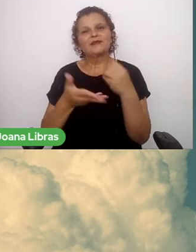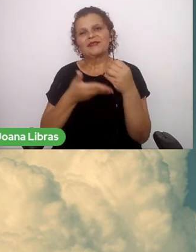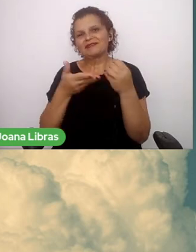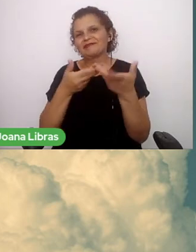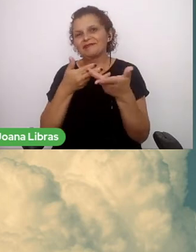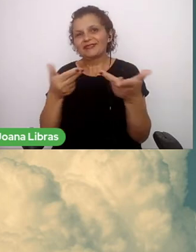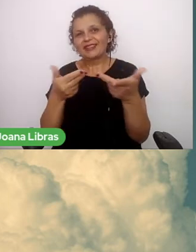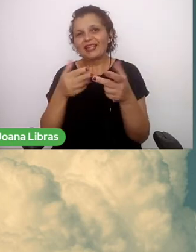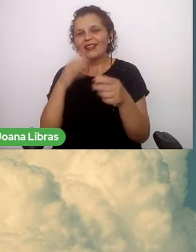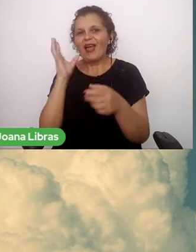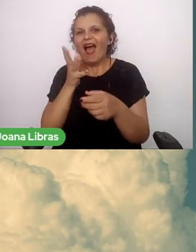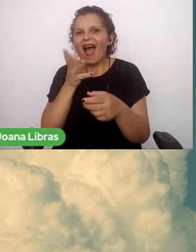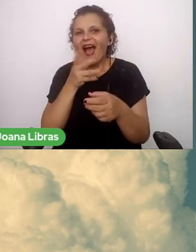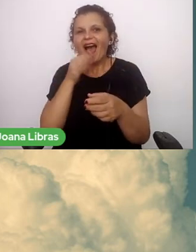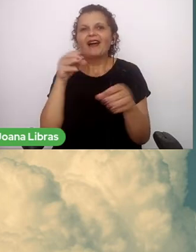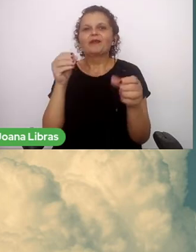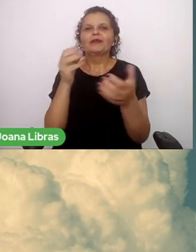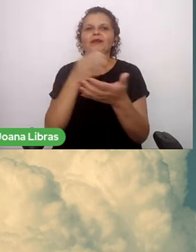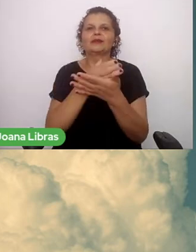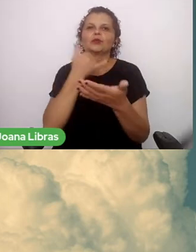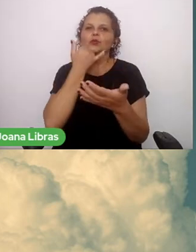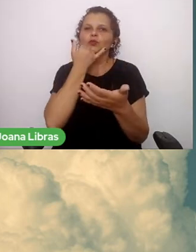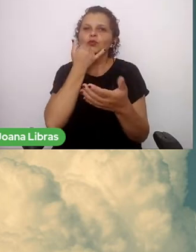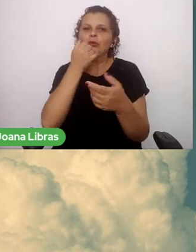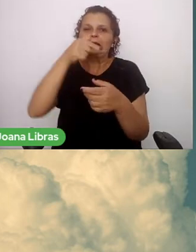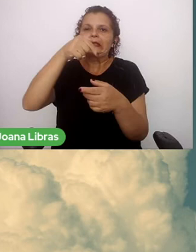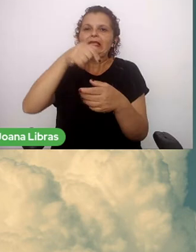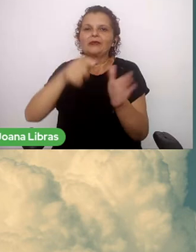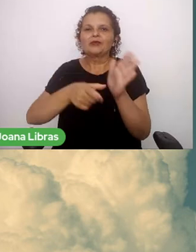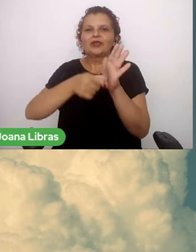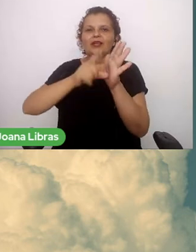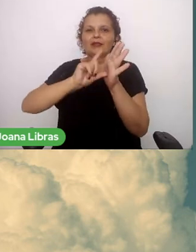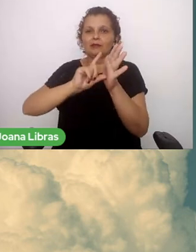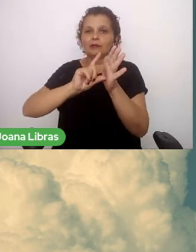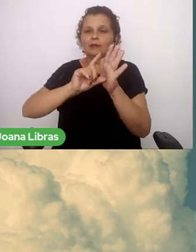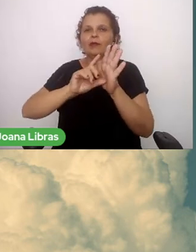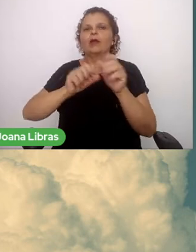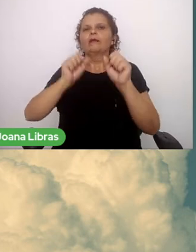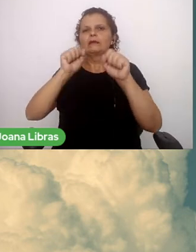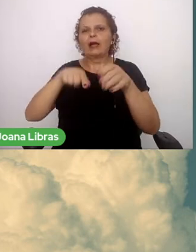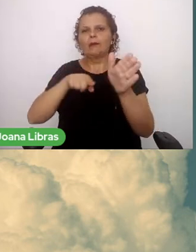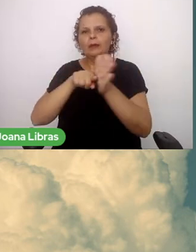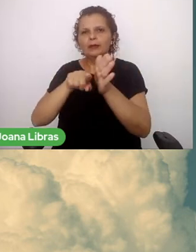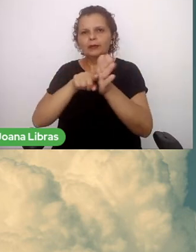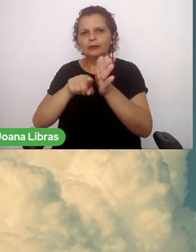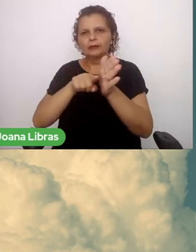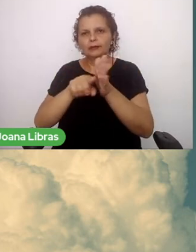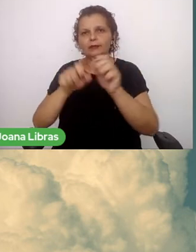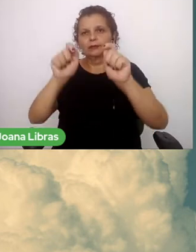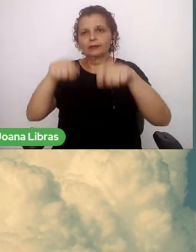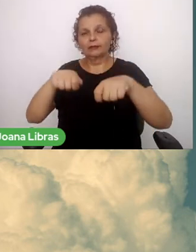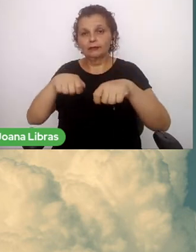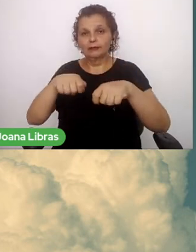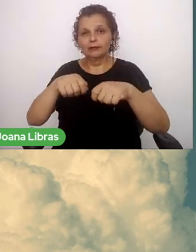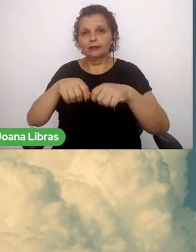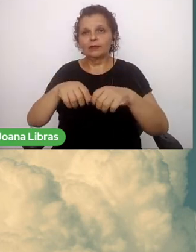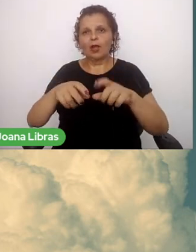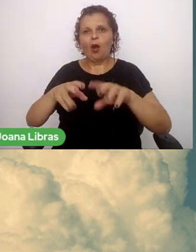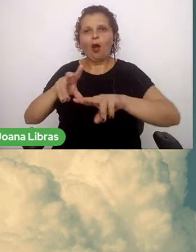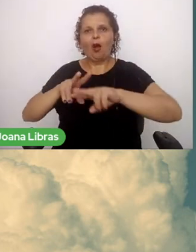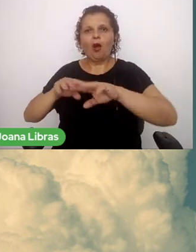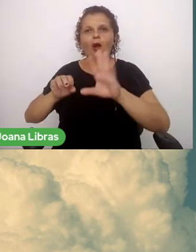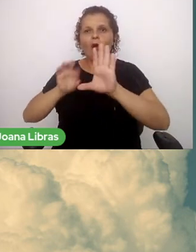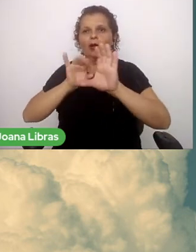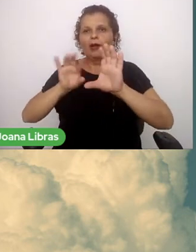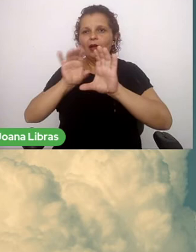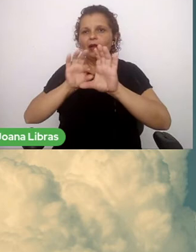uma corrida, desculpa, 7 minutos antes, mas aí tem tempo para umas perguntinhas. Gente, esse QR Code aqui é o do